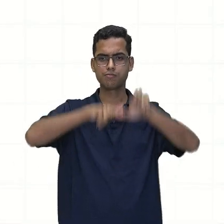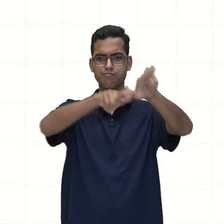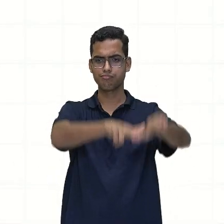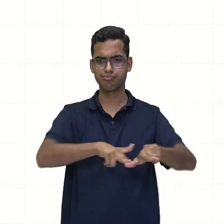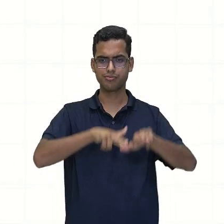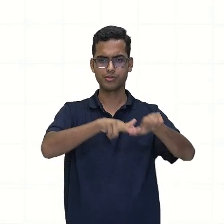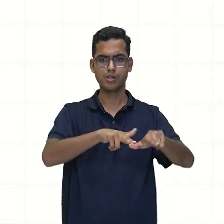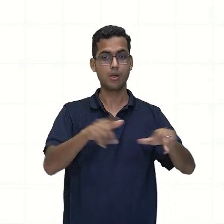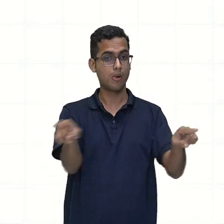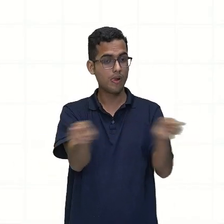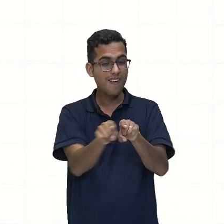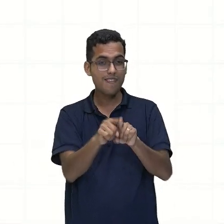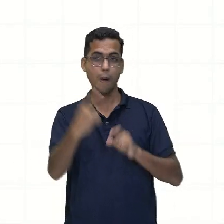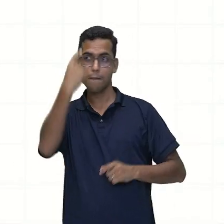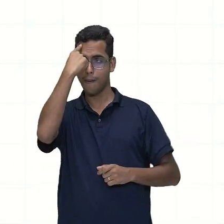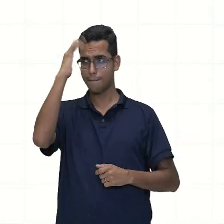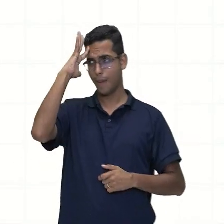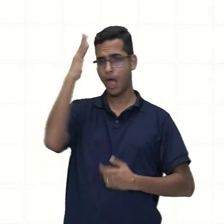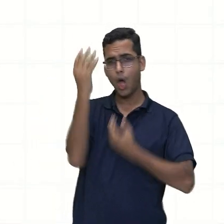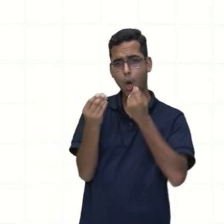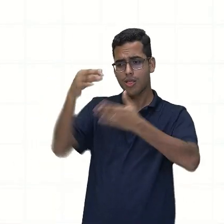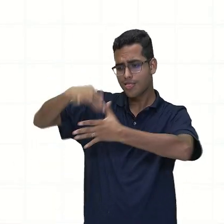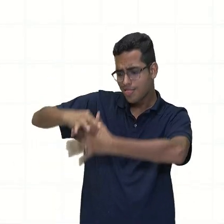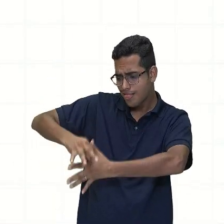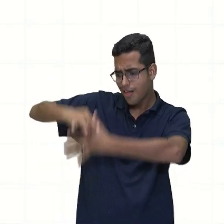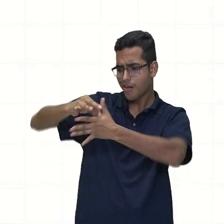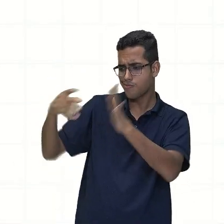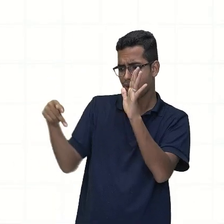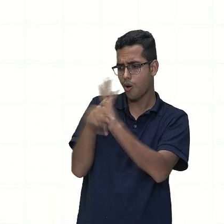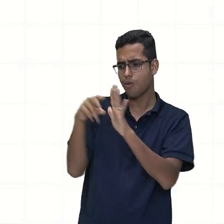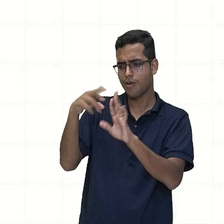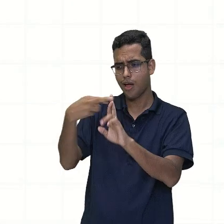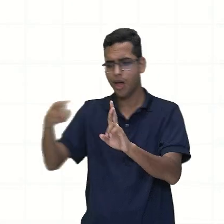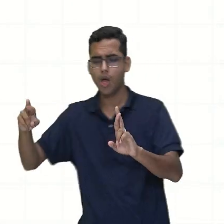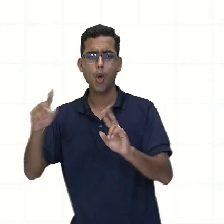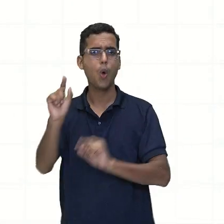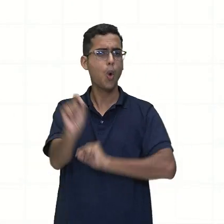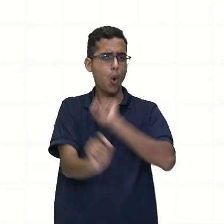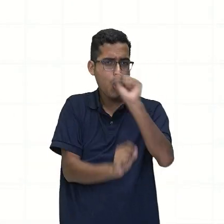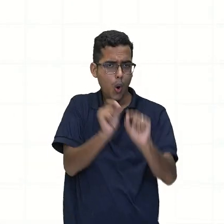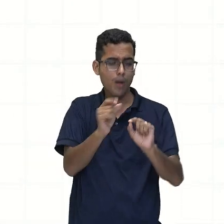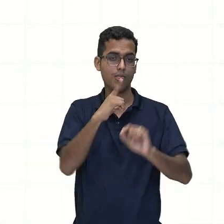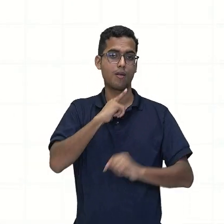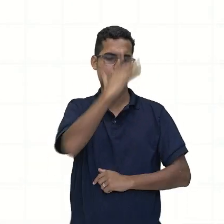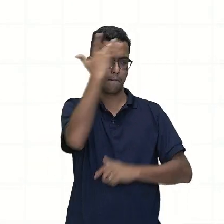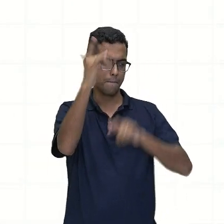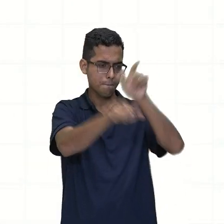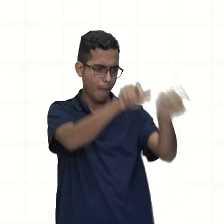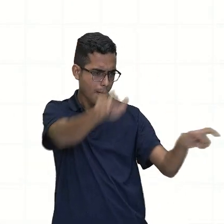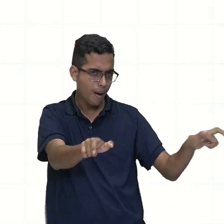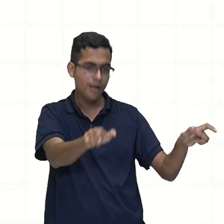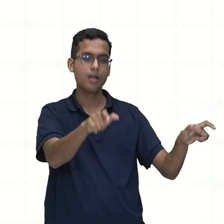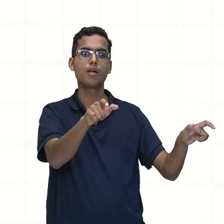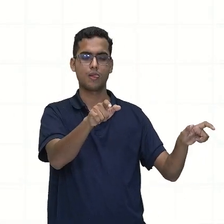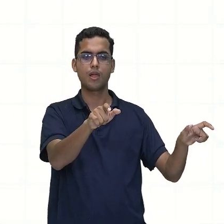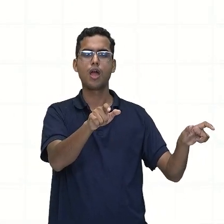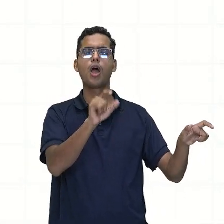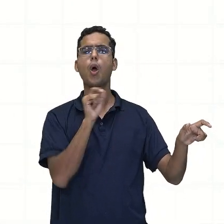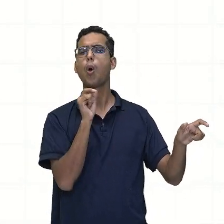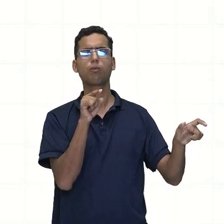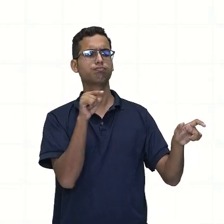pensar também na liderança religiosa não é simplesmente só pessoas que vão ser